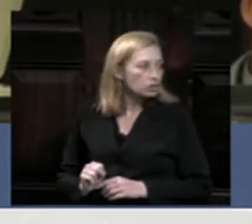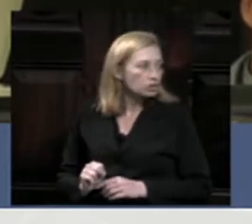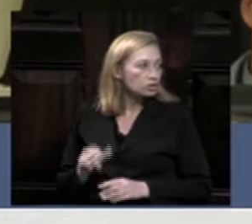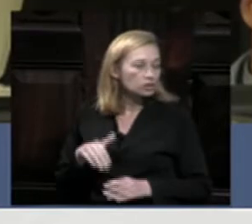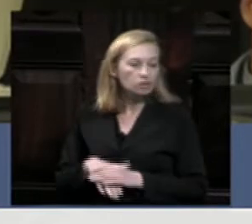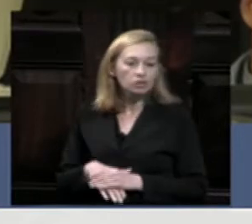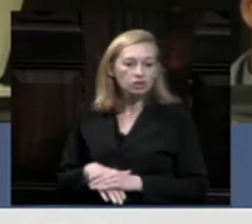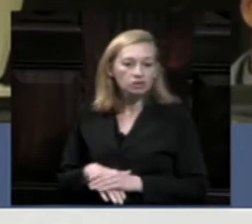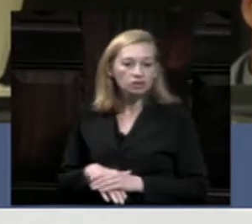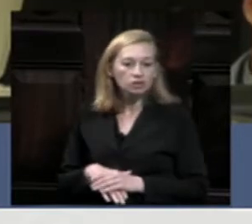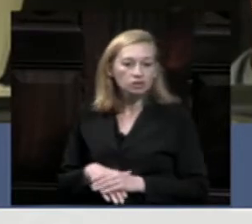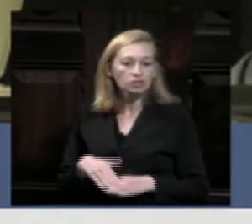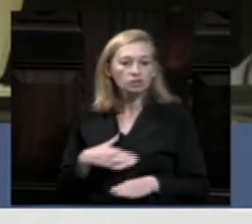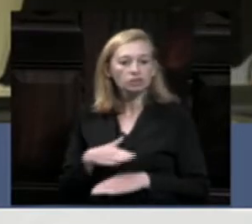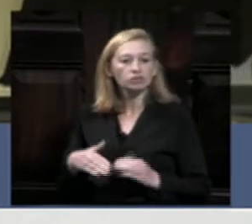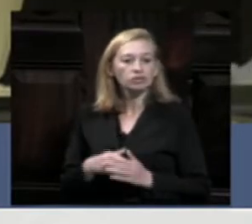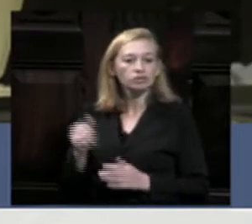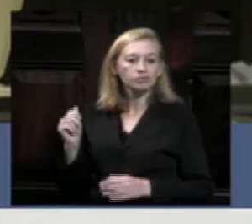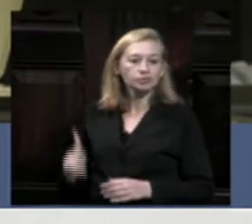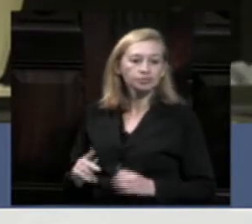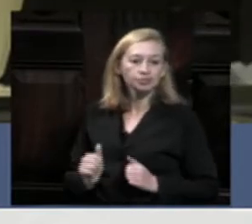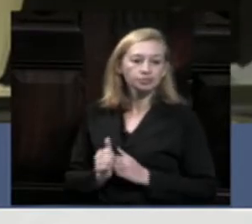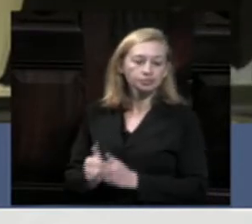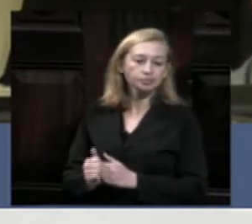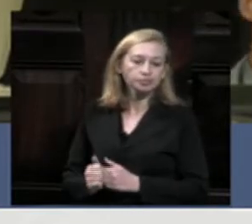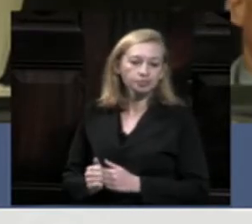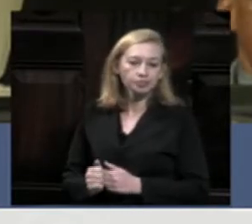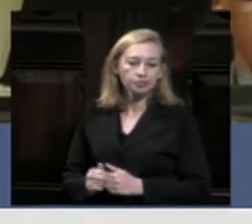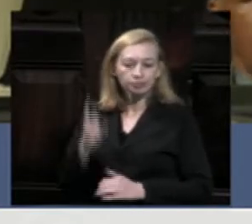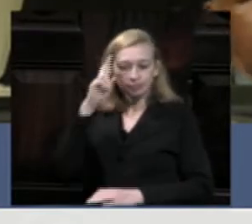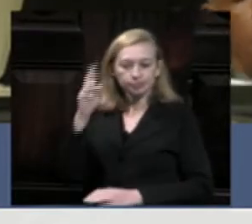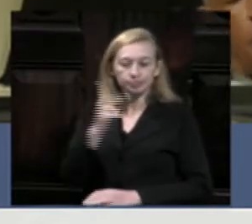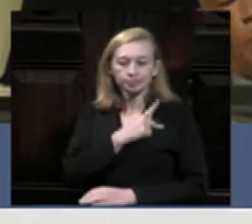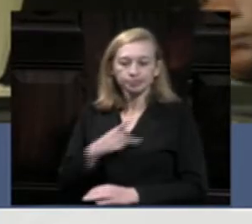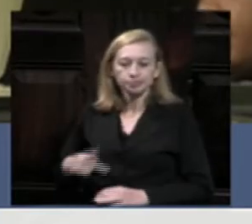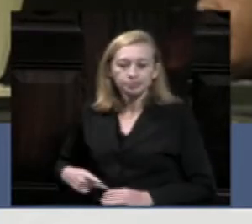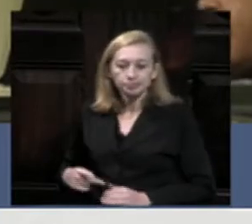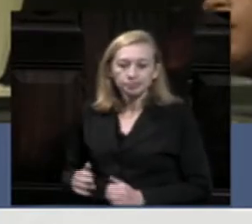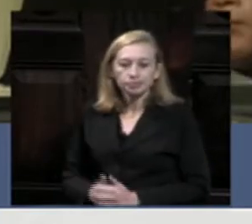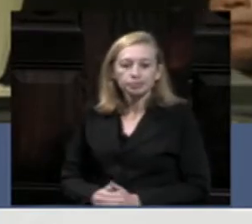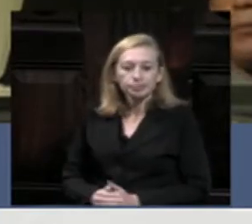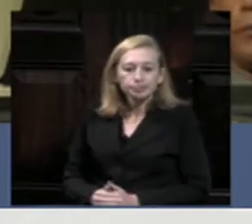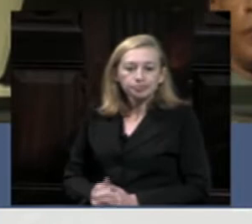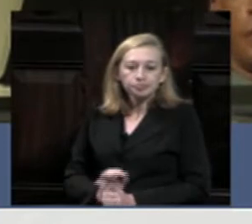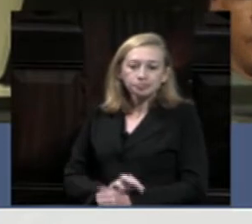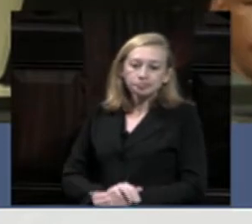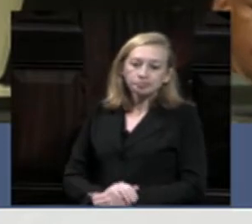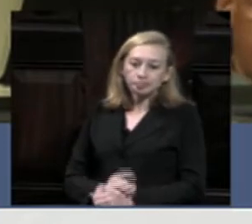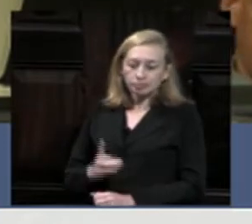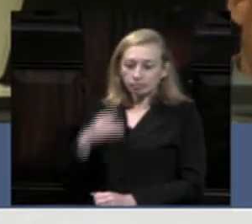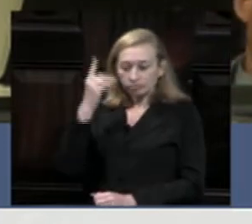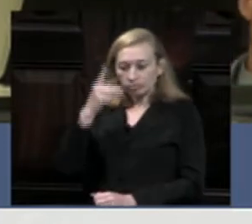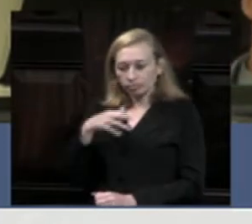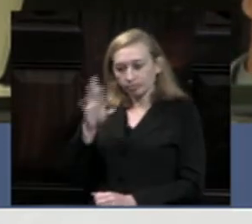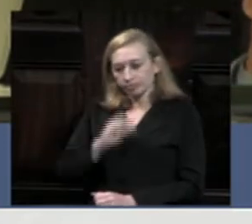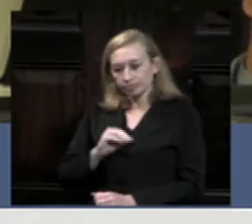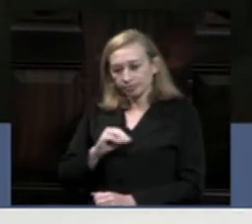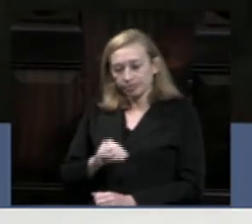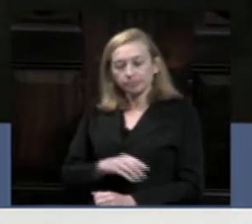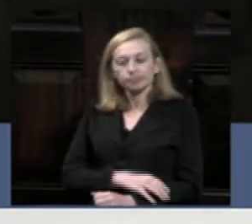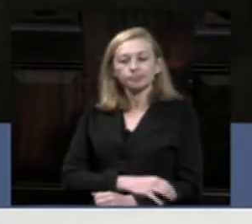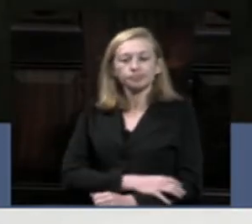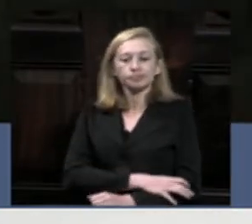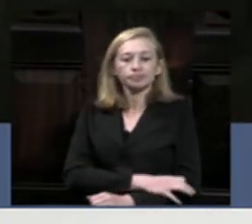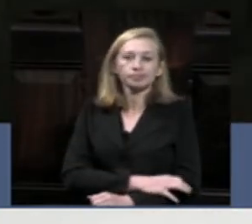Em votação, os senhores que aprovam, como estão aprovados, vai autógrafo. Senhor presidente, deputado Luiz Paulo.